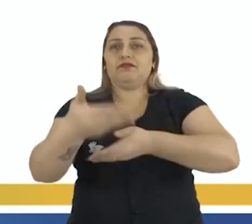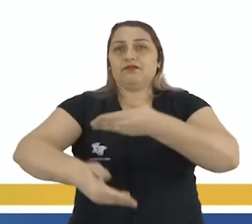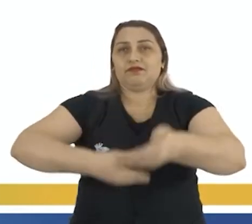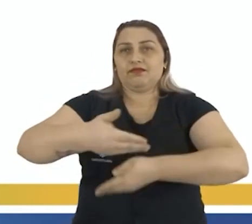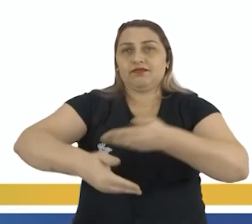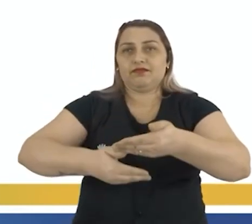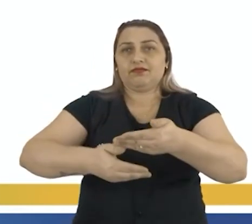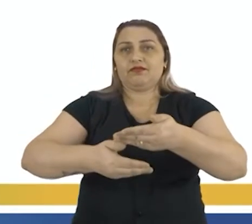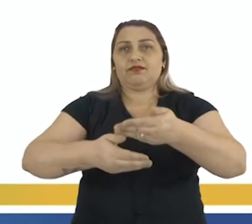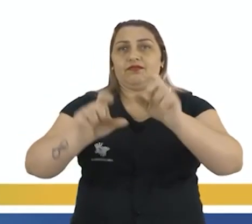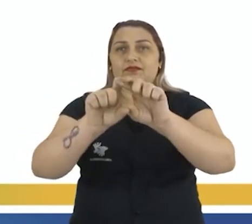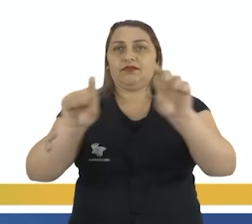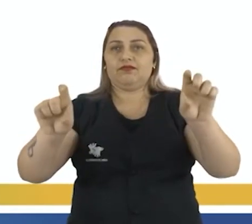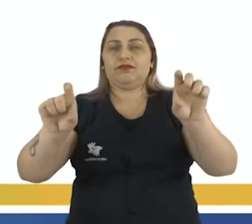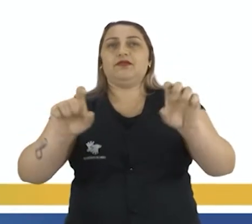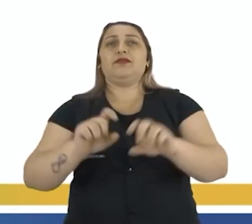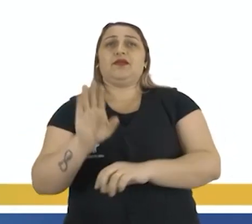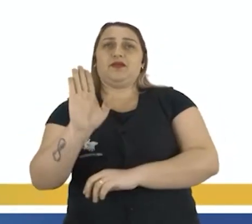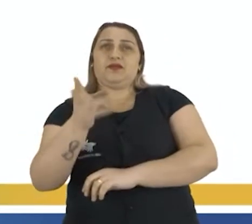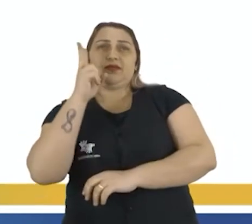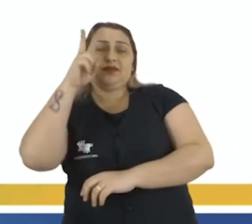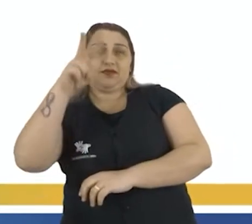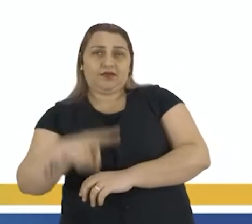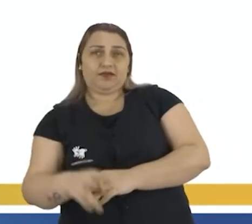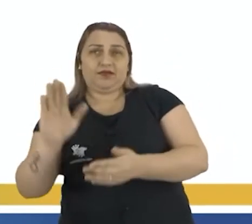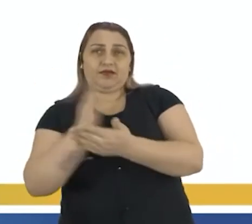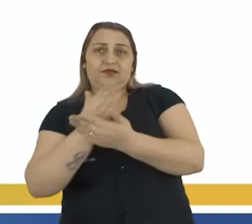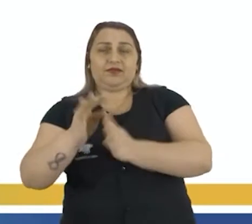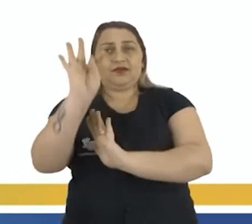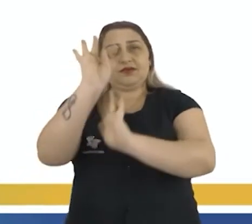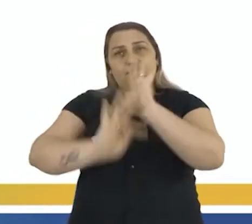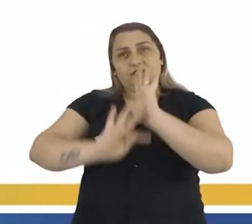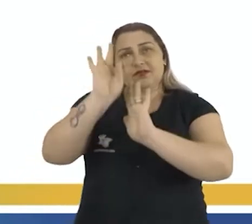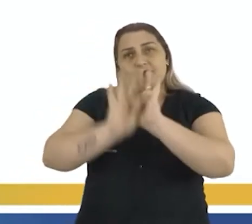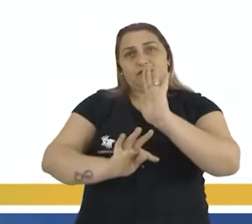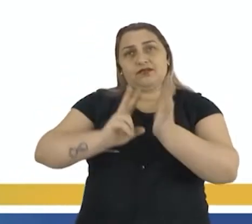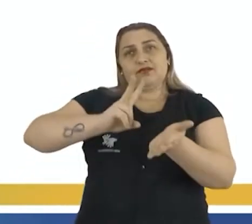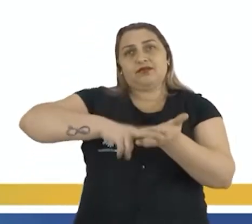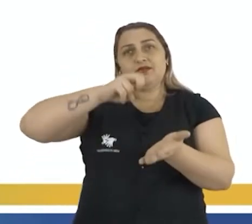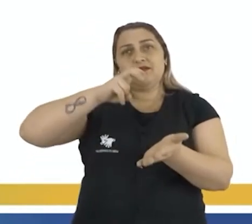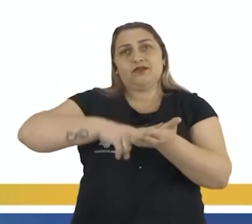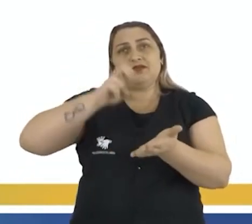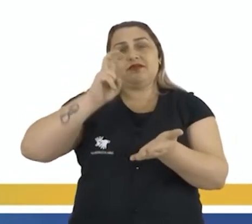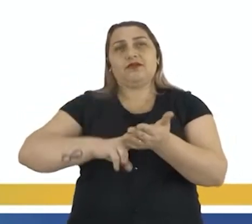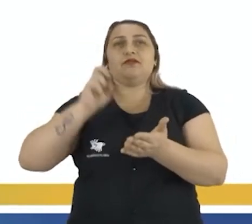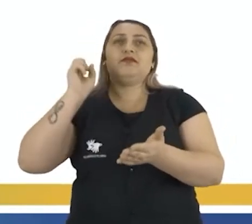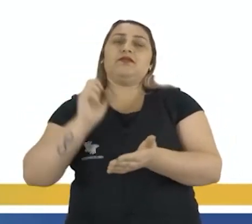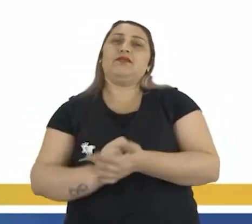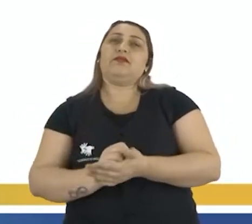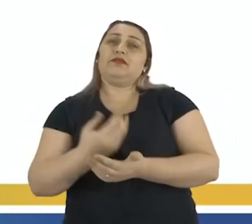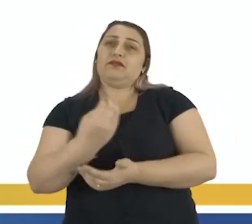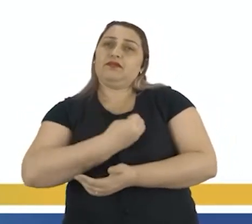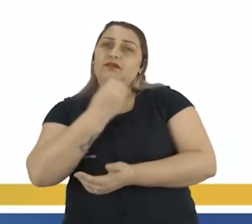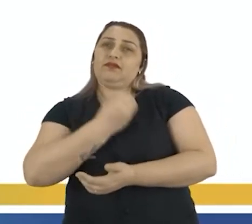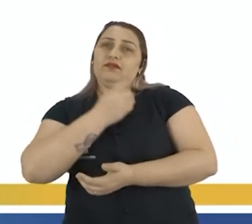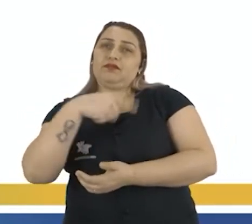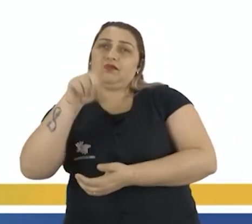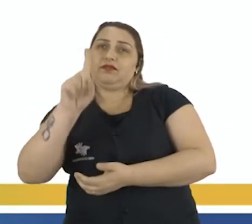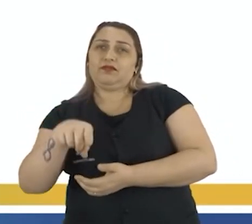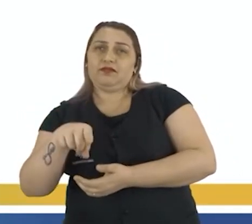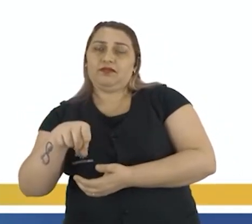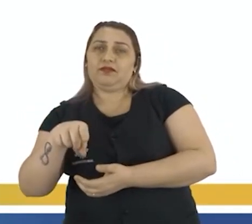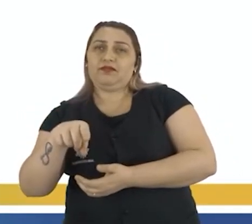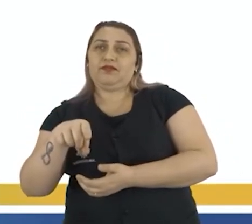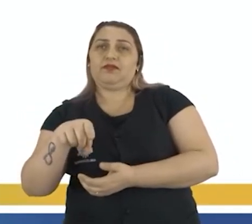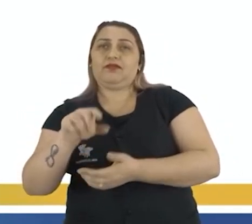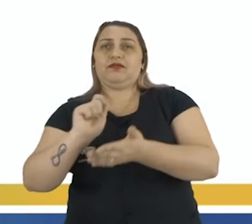relação entre elas. Você já viu algum texto, esse vocábulo, com a presença do acento, ou